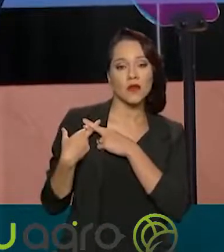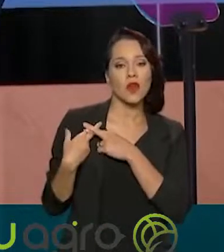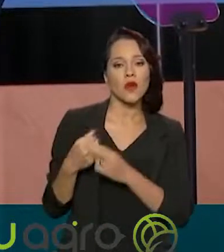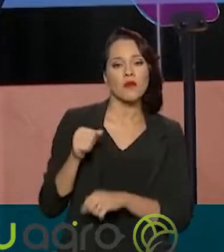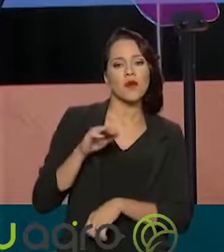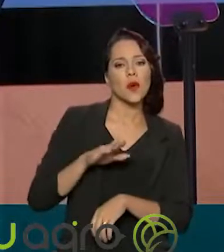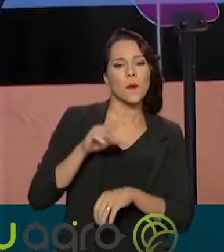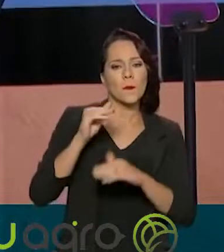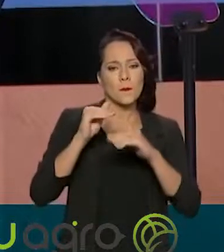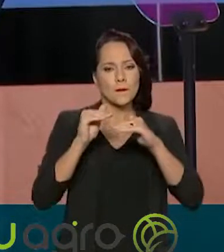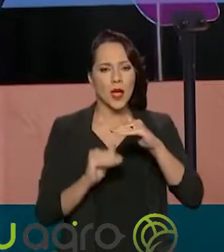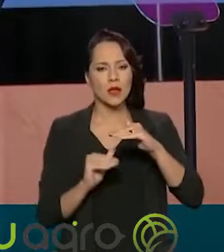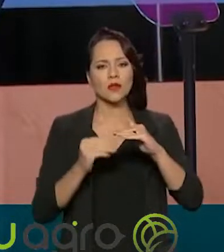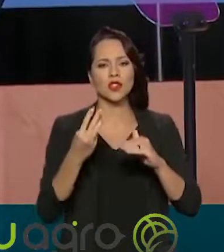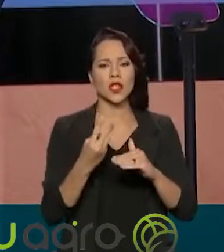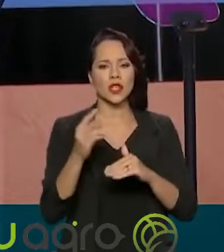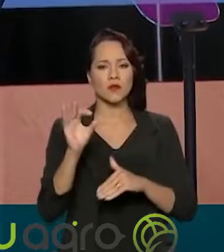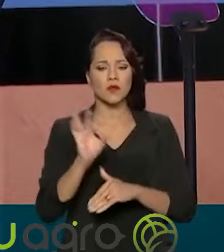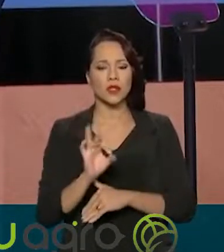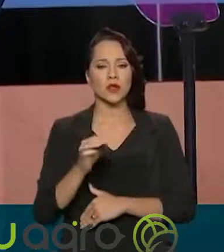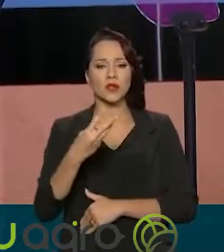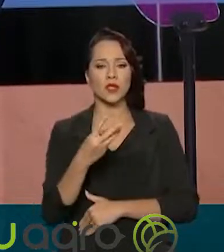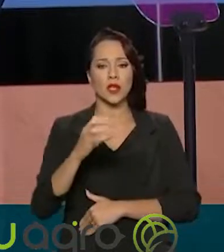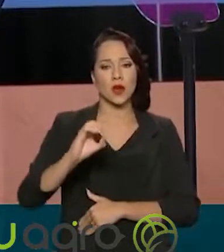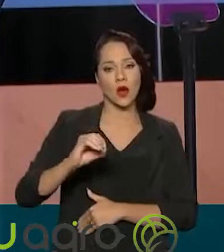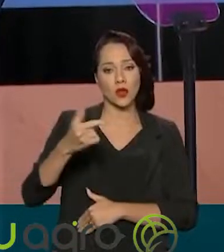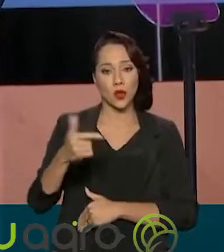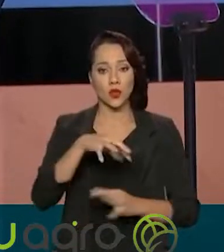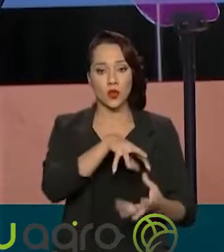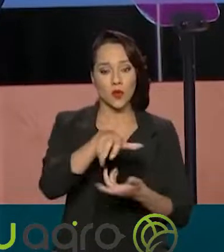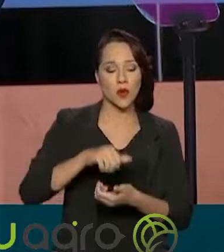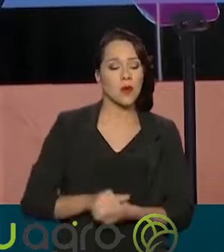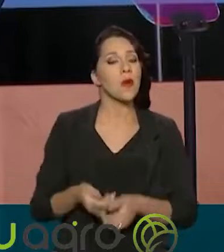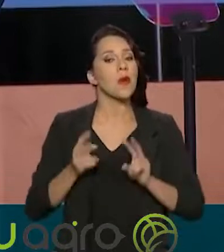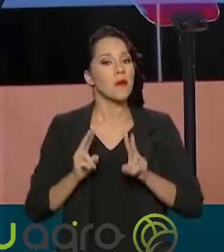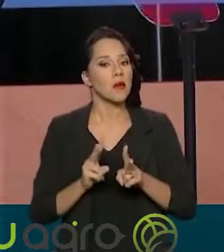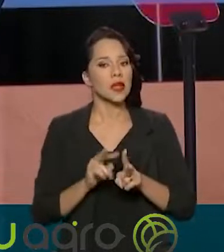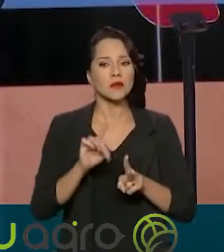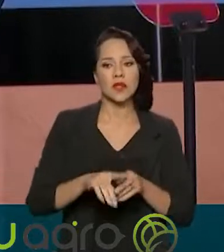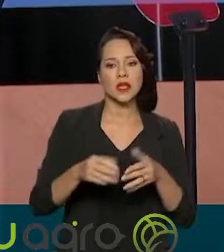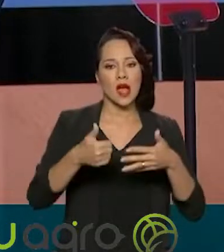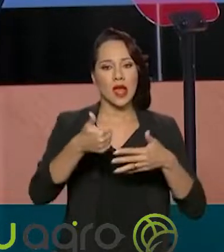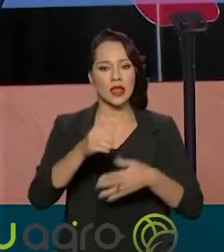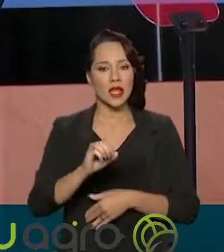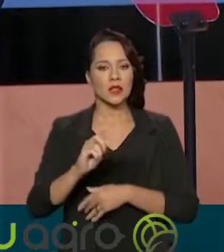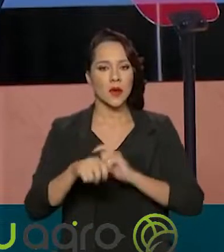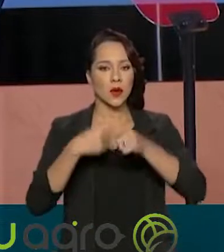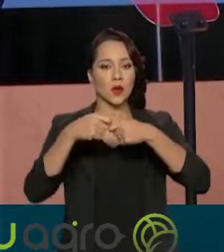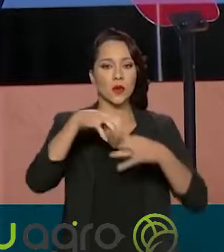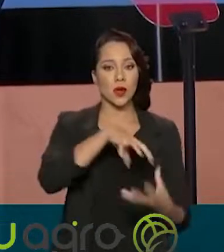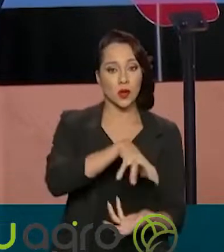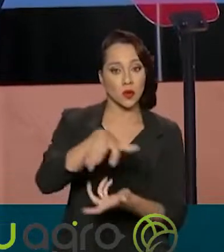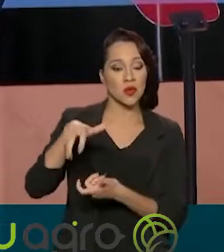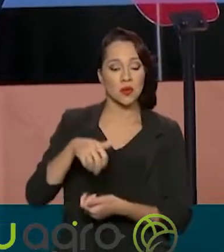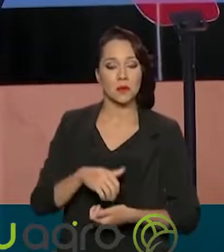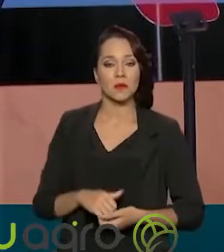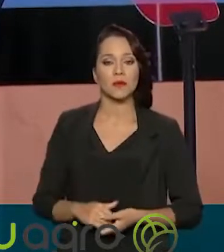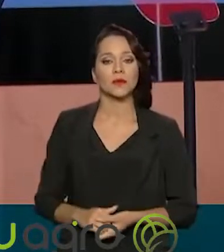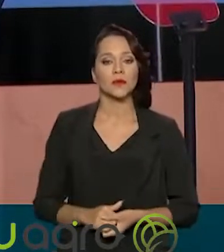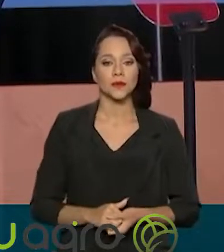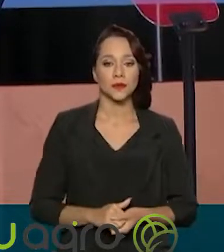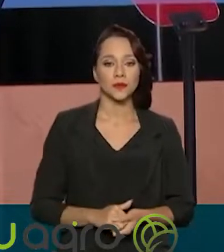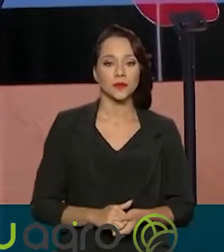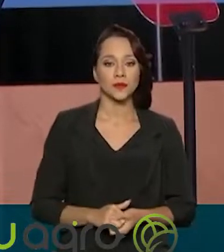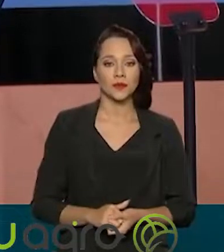de menos de 3% de carbono do planeta, mesmo sendo a 10ª economia do mundo.